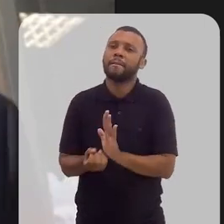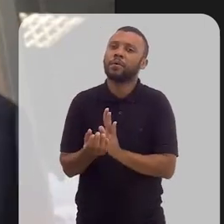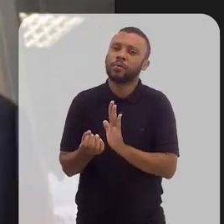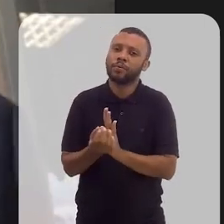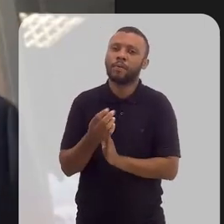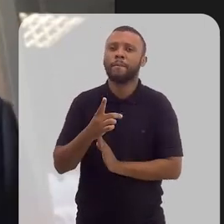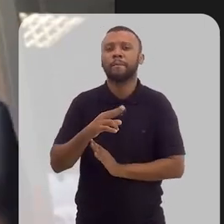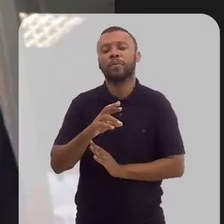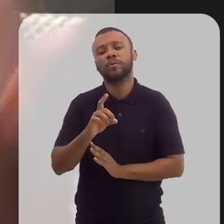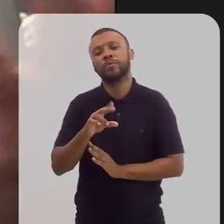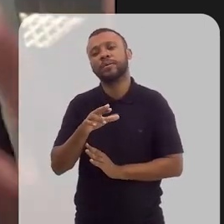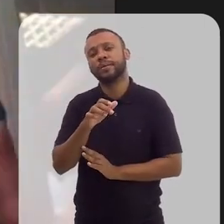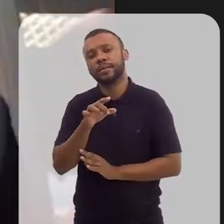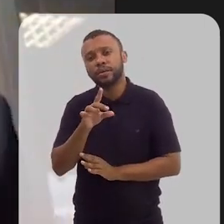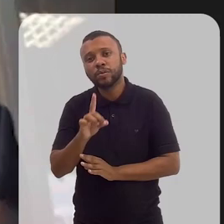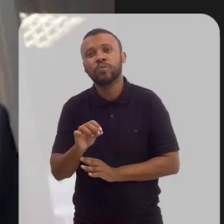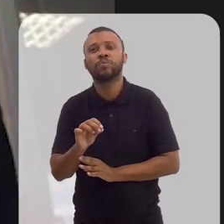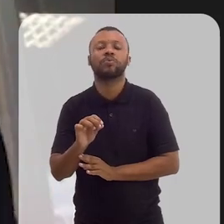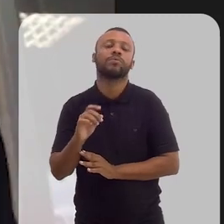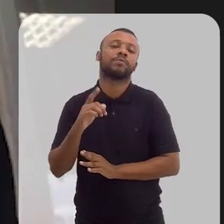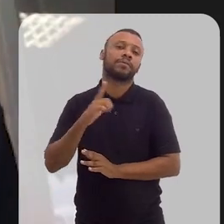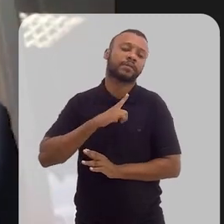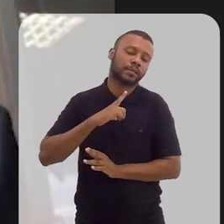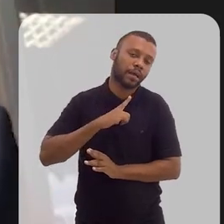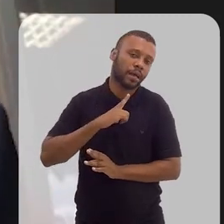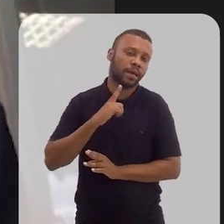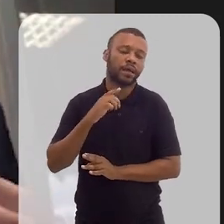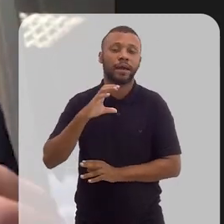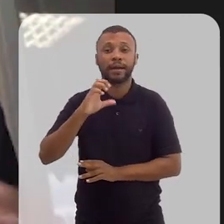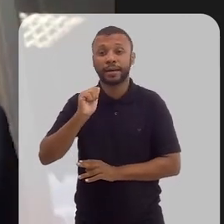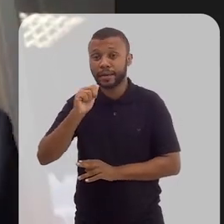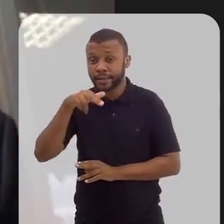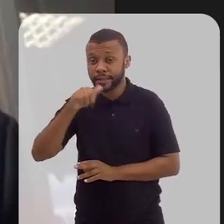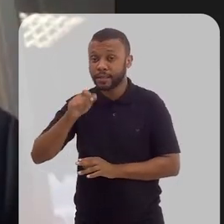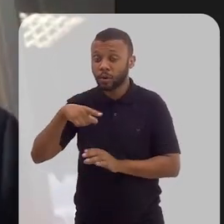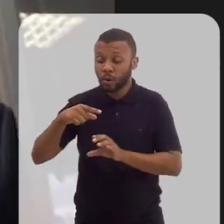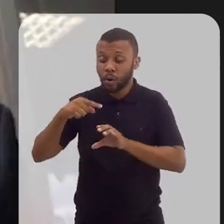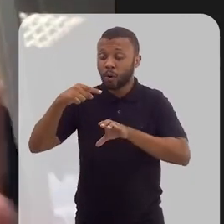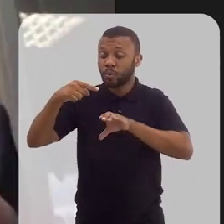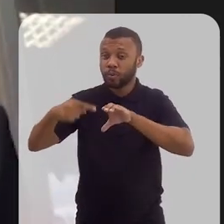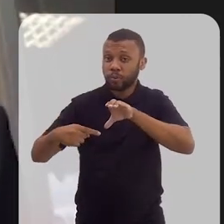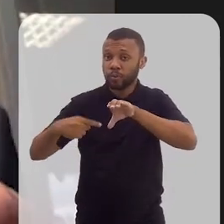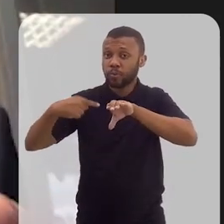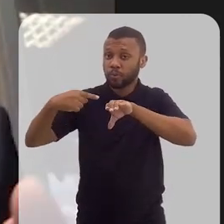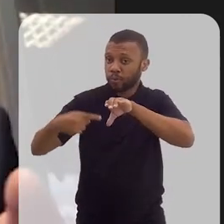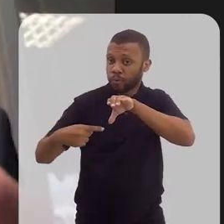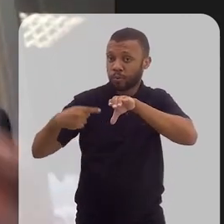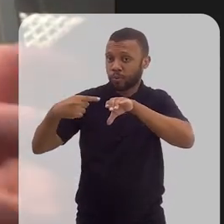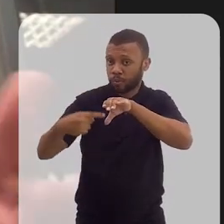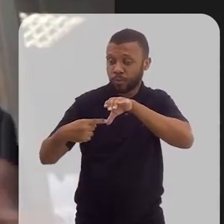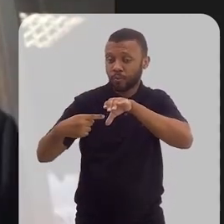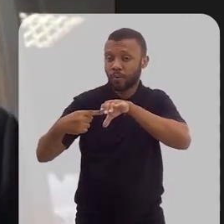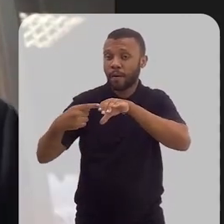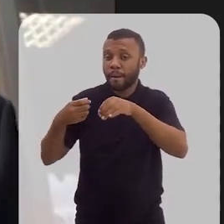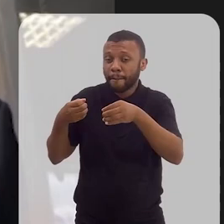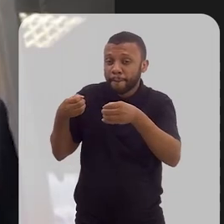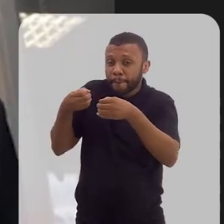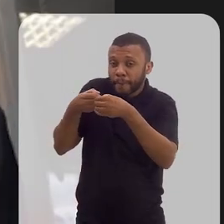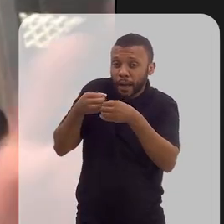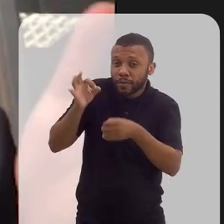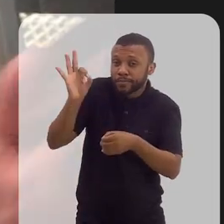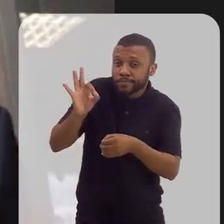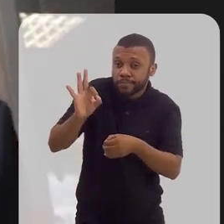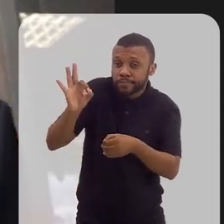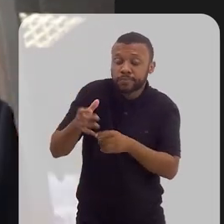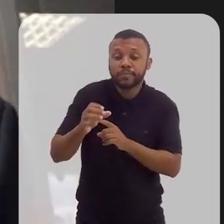eu preciso plantar cana e, por isso, eu sequestro carbono. Então, ele tem um ciclo muito próximo do zero, né? Apesar dele